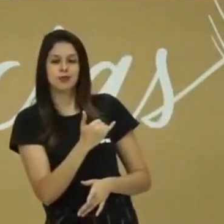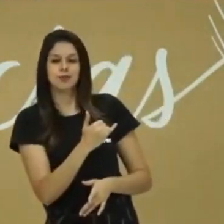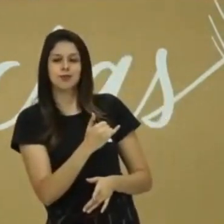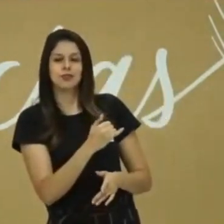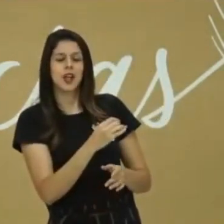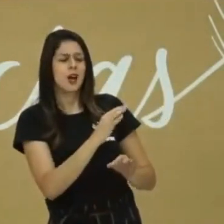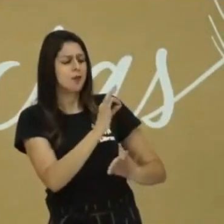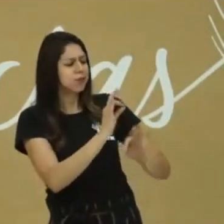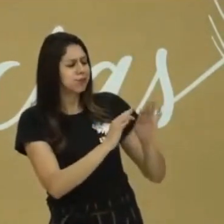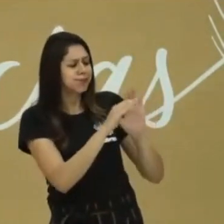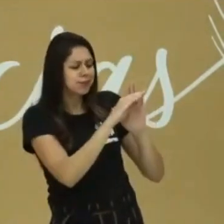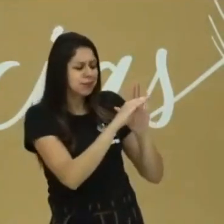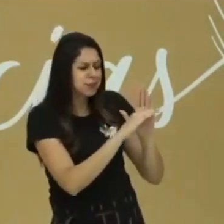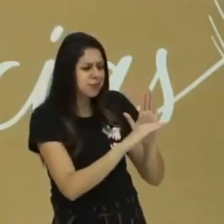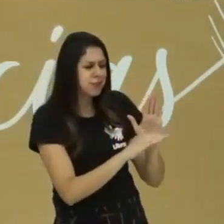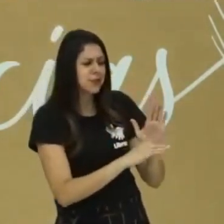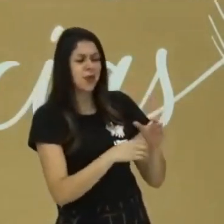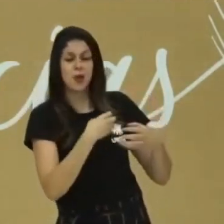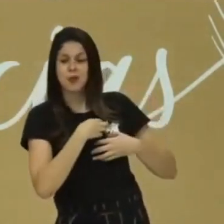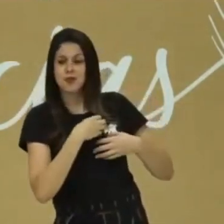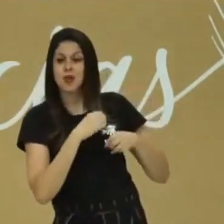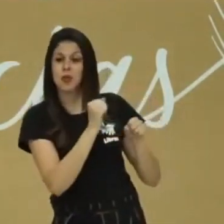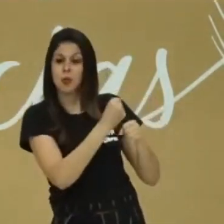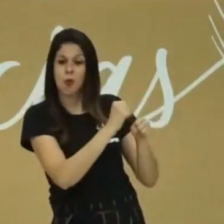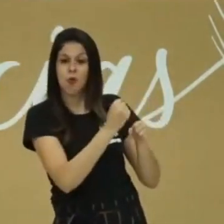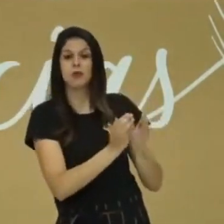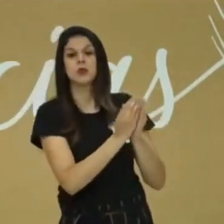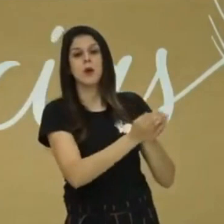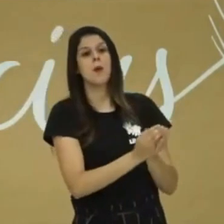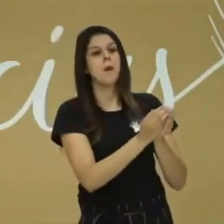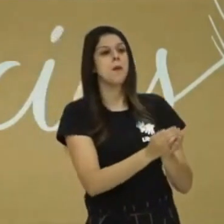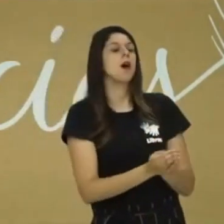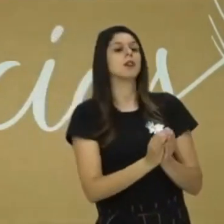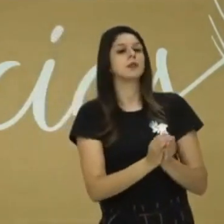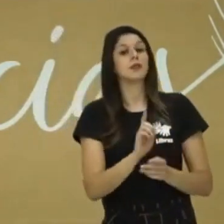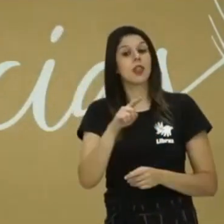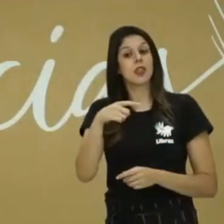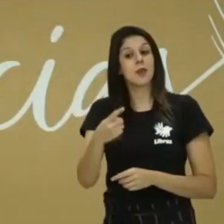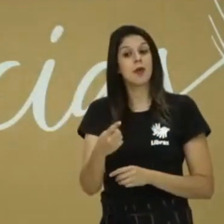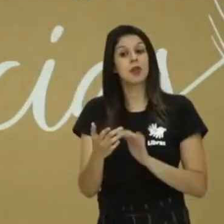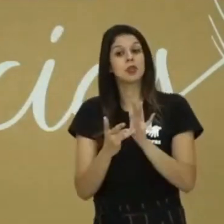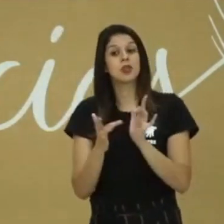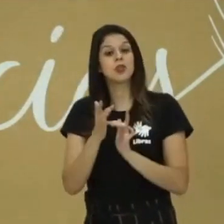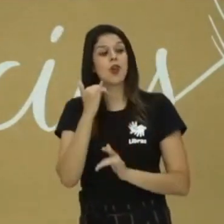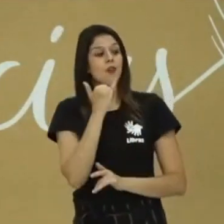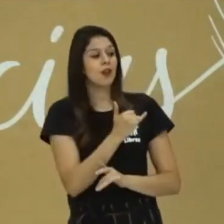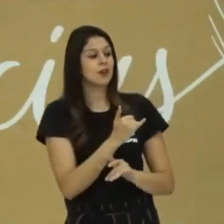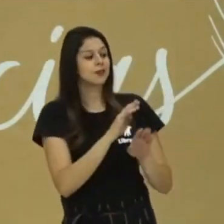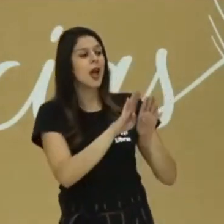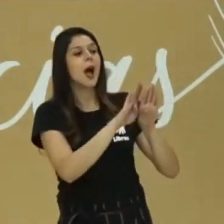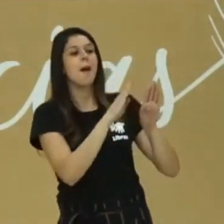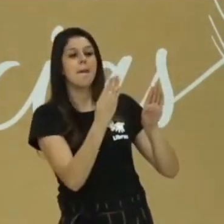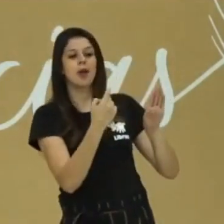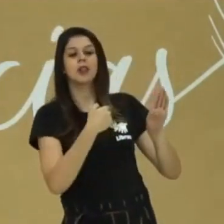todas as direções para ele construir a arca E aí quando chegou na porta Deus disse pode deixar